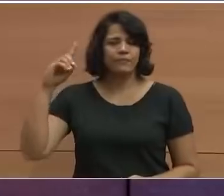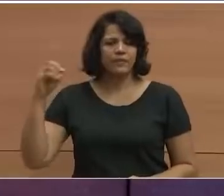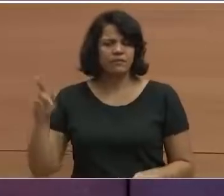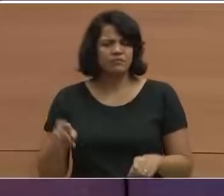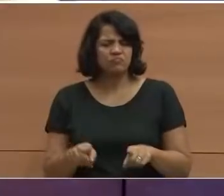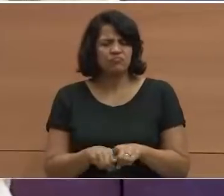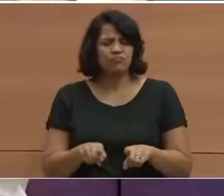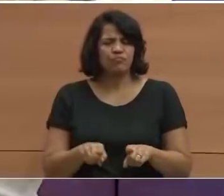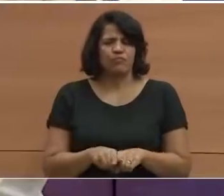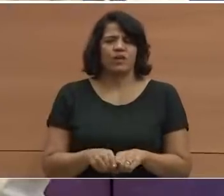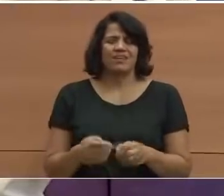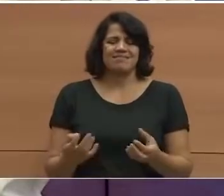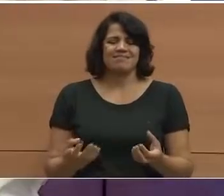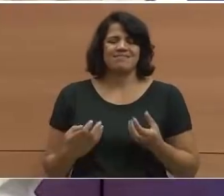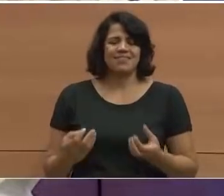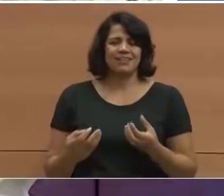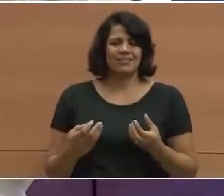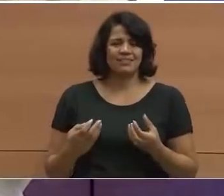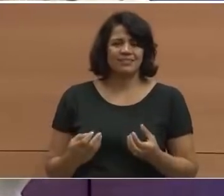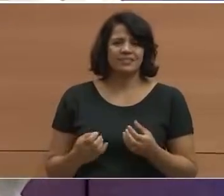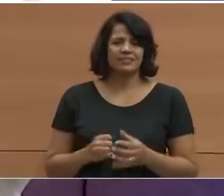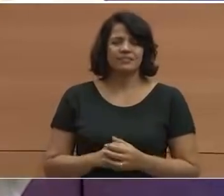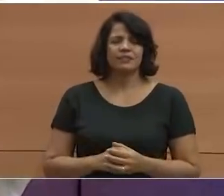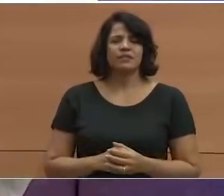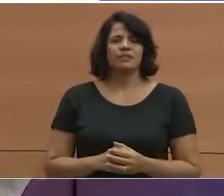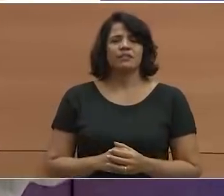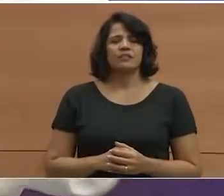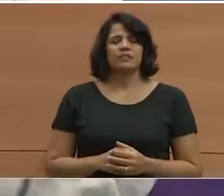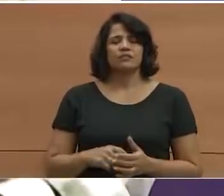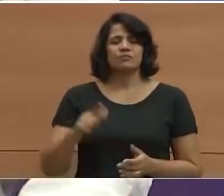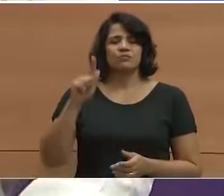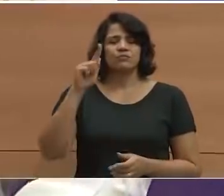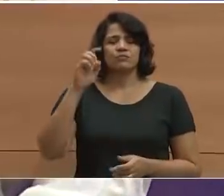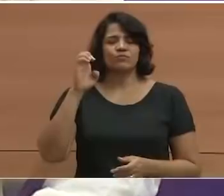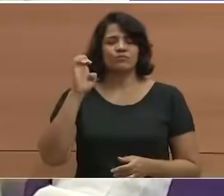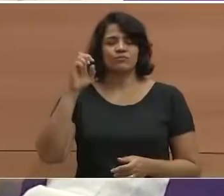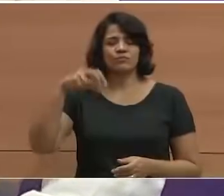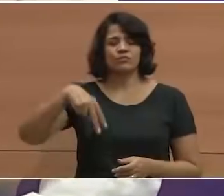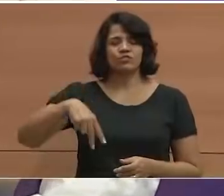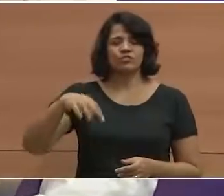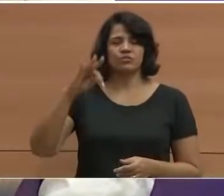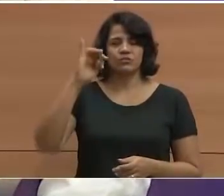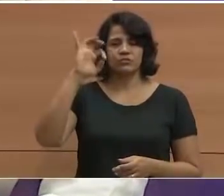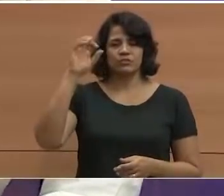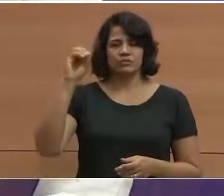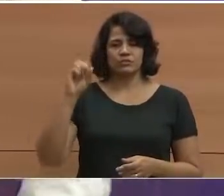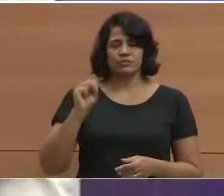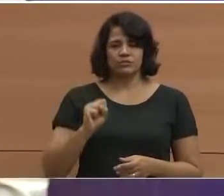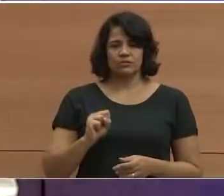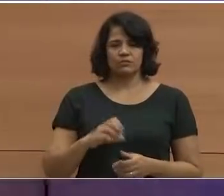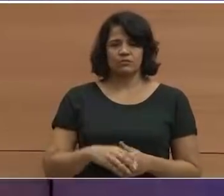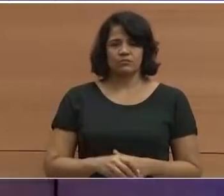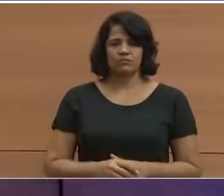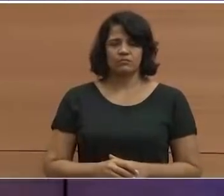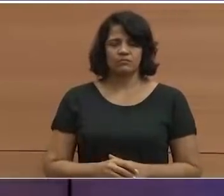é que em capítulo 1 de Atos, eu não li, capítulo 1, versículo 8, como diz, Jesus mesmo disse, mas